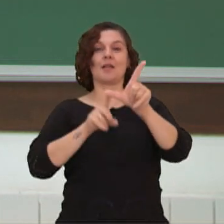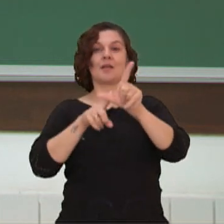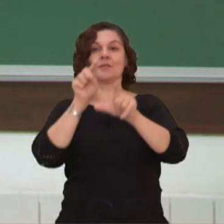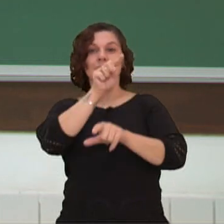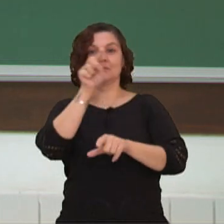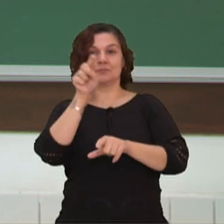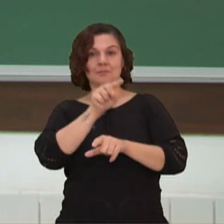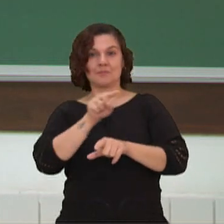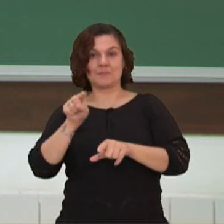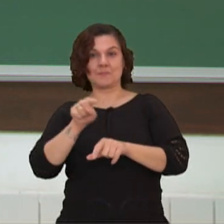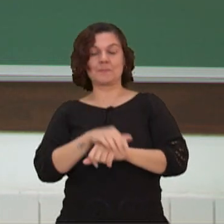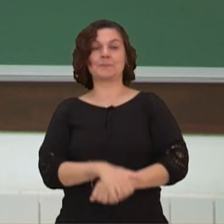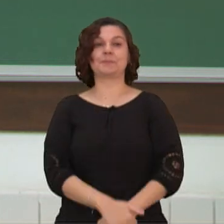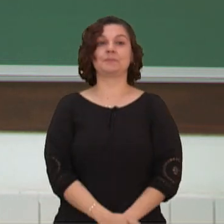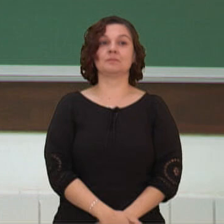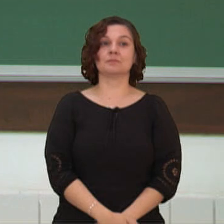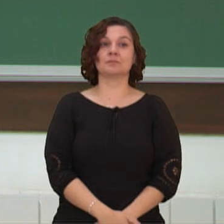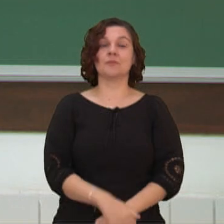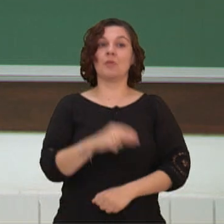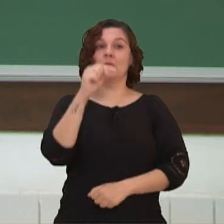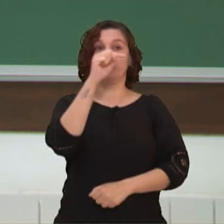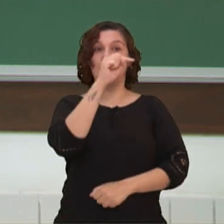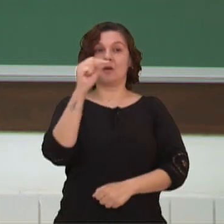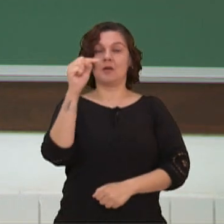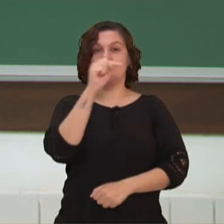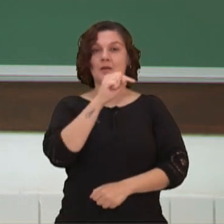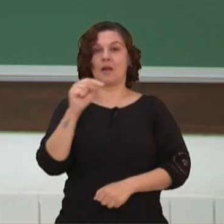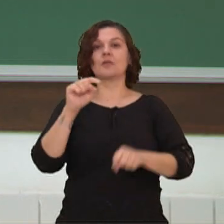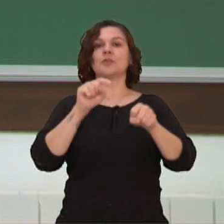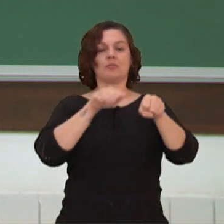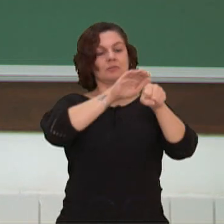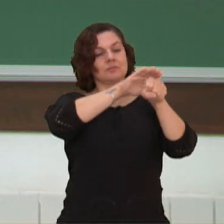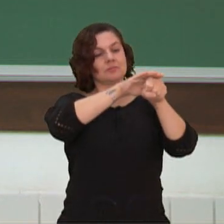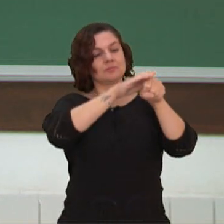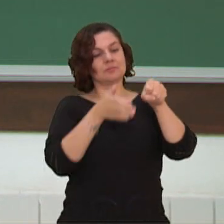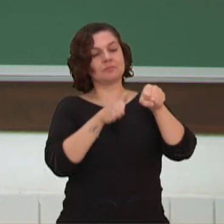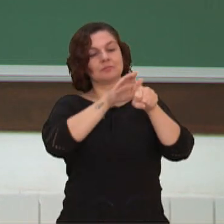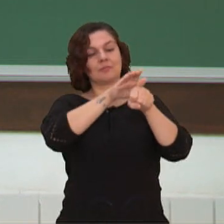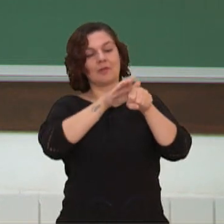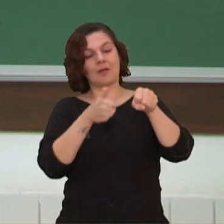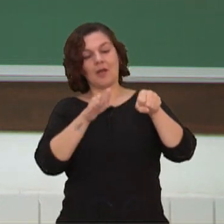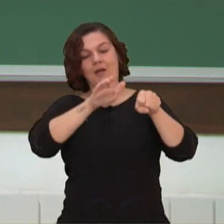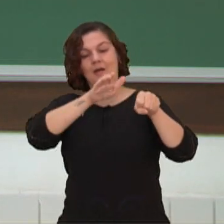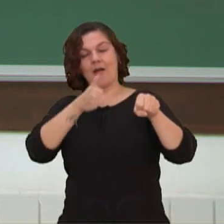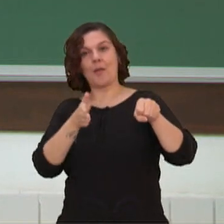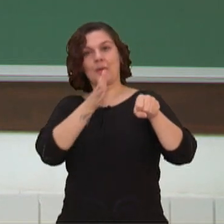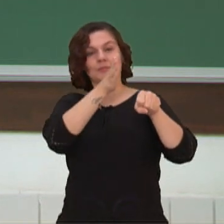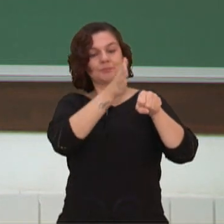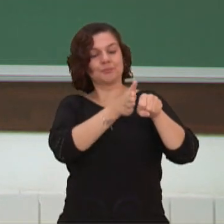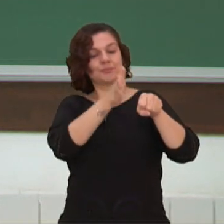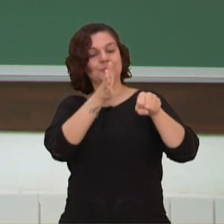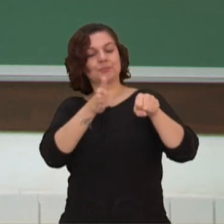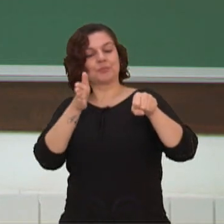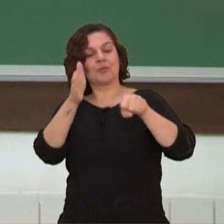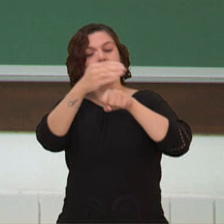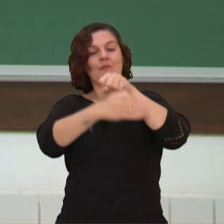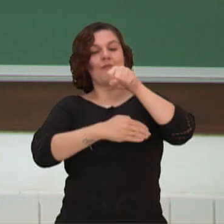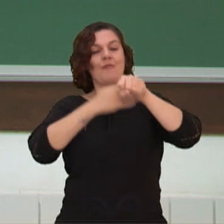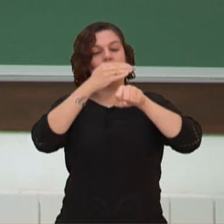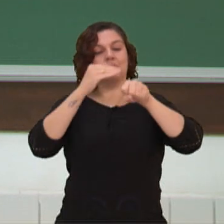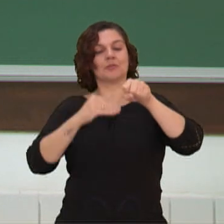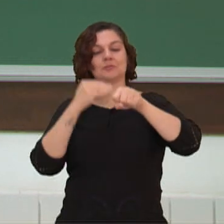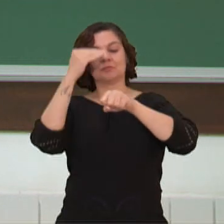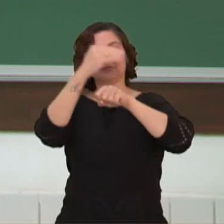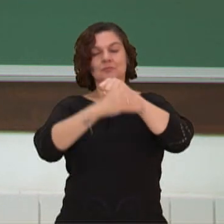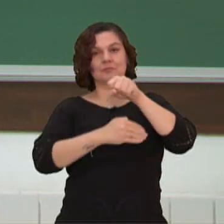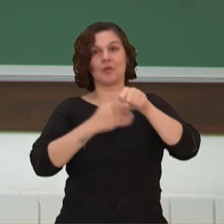Z. Os elétrons, em camadas, em níveis, ao redor do núcleo.